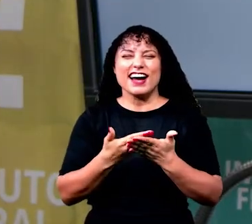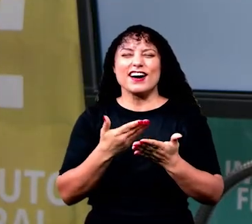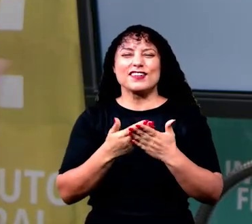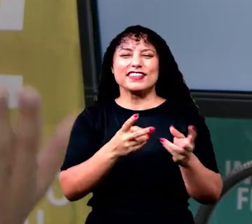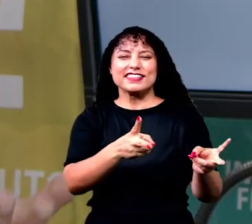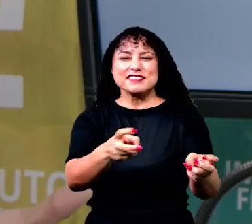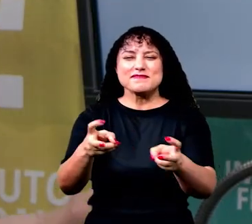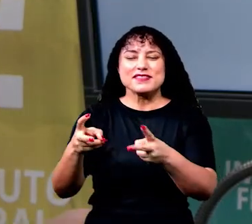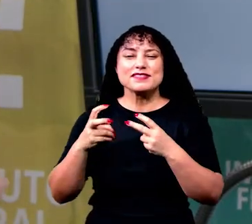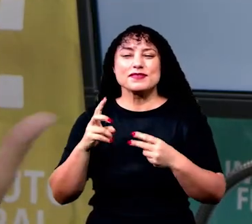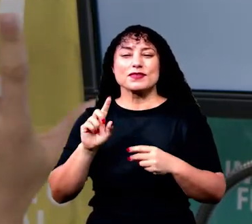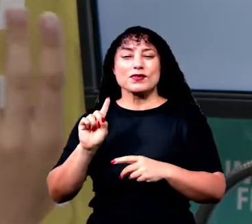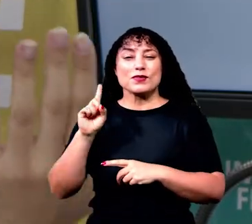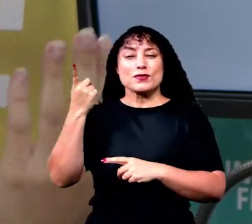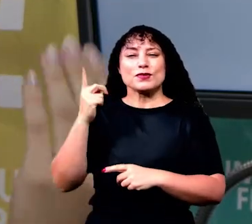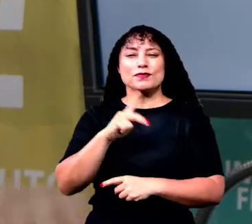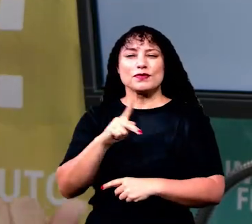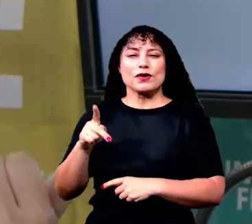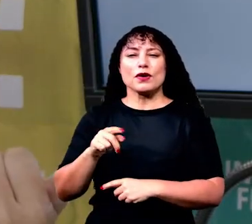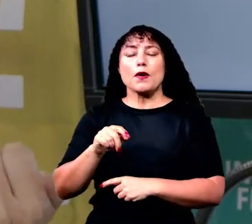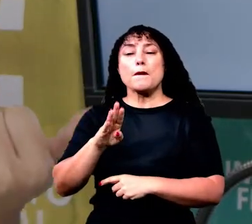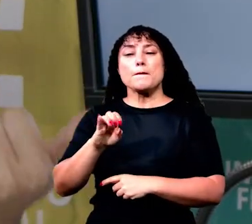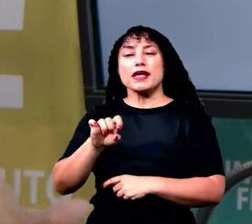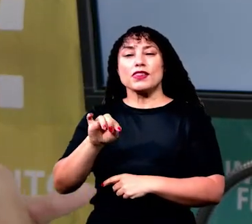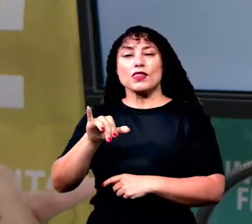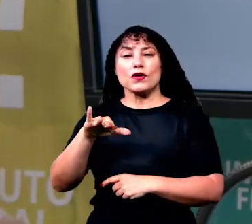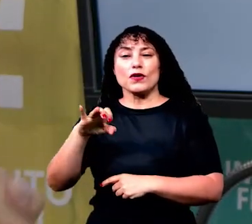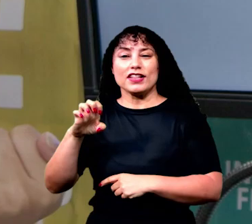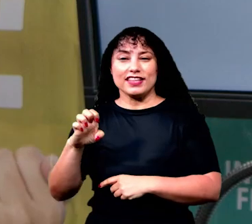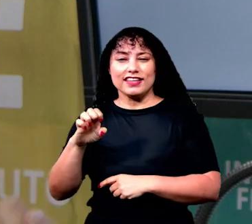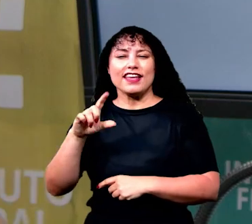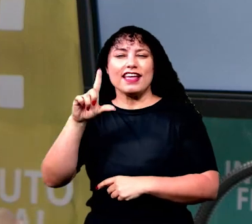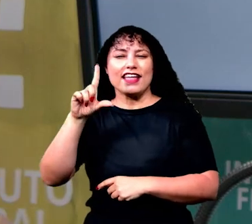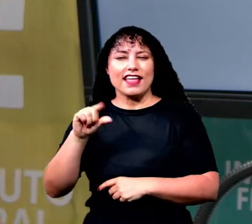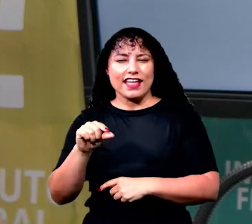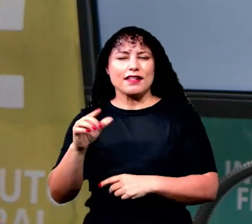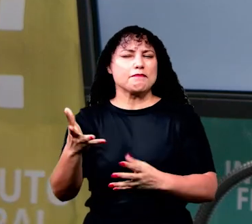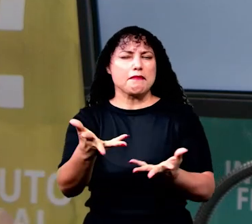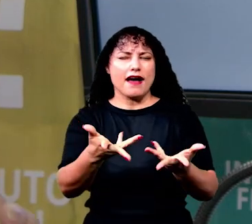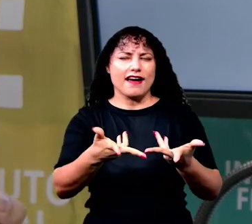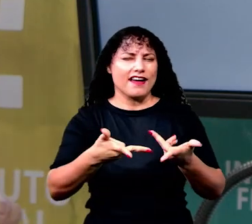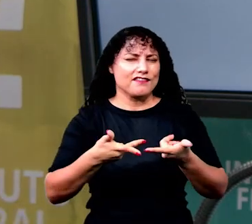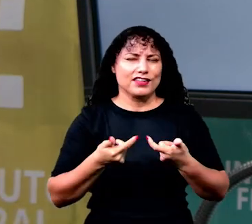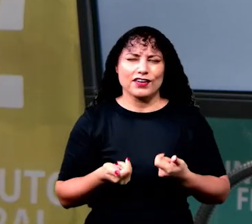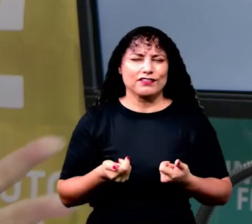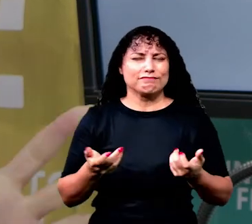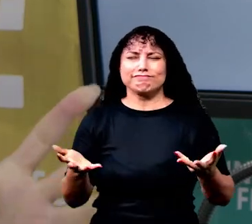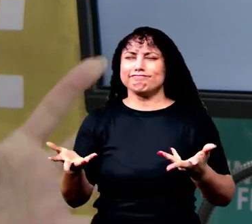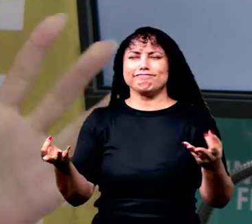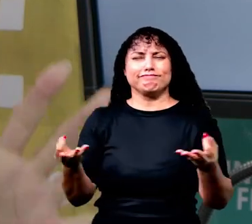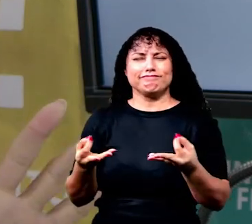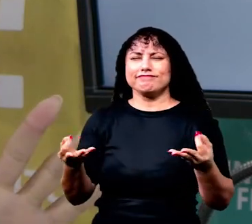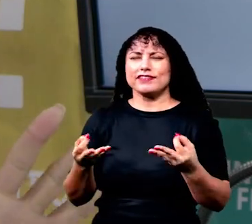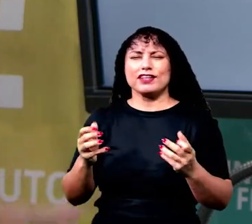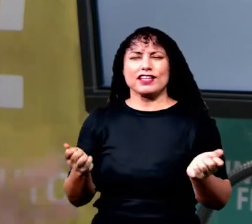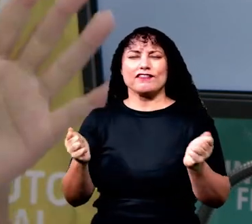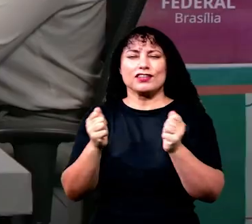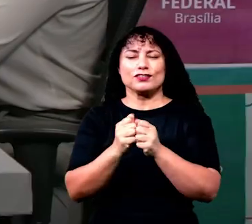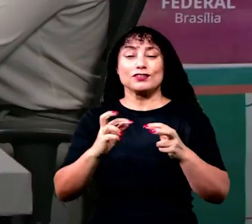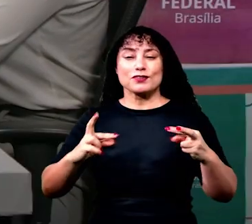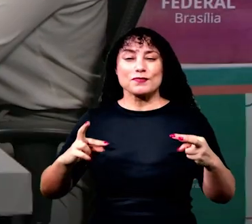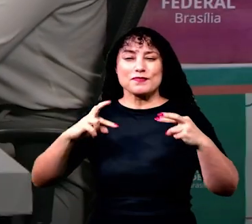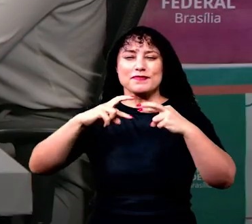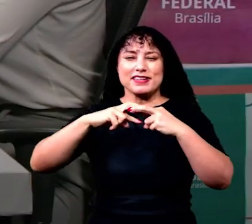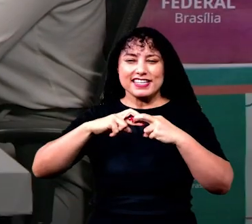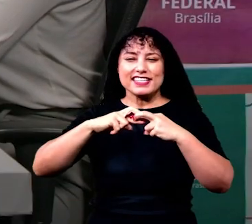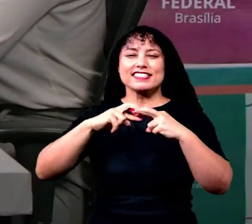sala. Eu percebo que o nosso último professor, o Bertoni, ele... Maravilhoso. Maravilhoso, incrível. Ele estava com a